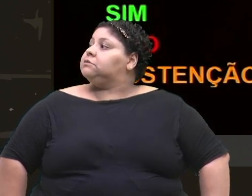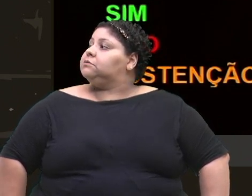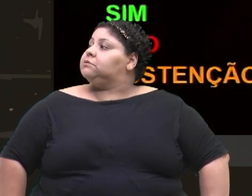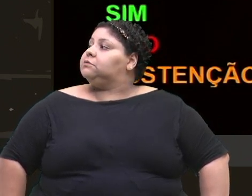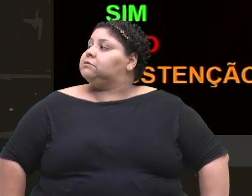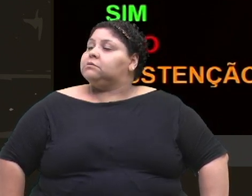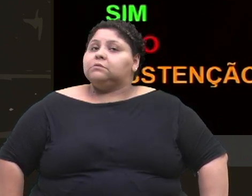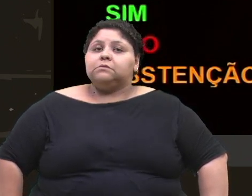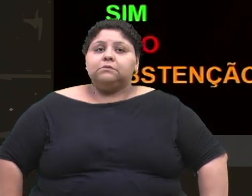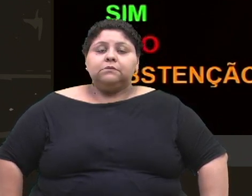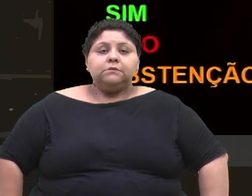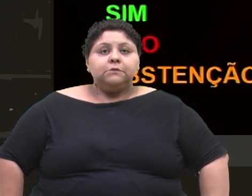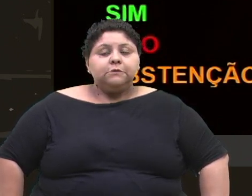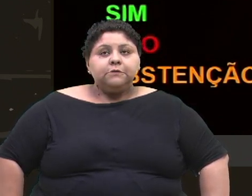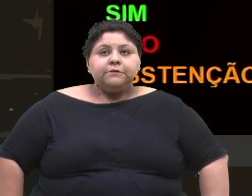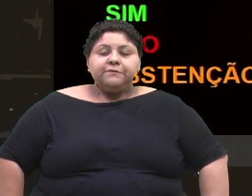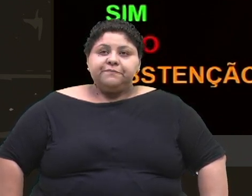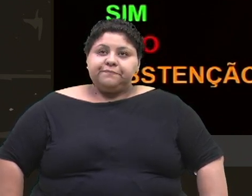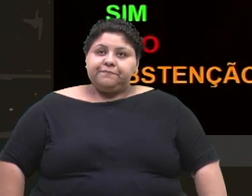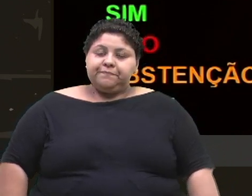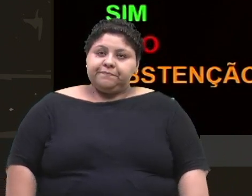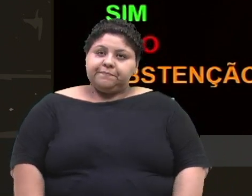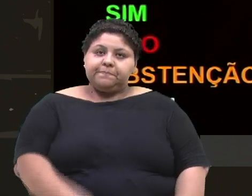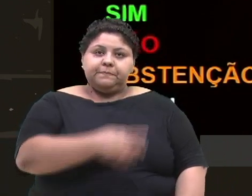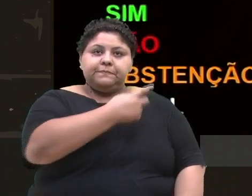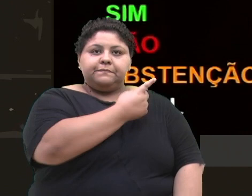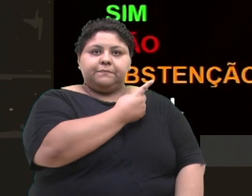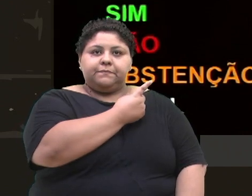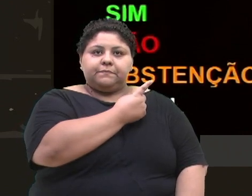vota sim, senhor presidente. Fantinel vota sim.